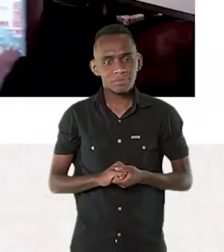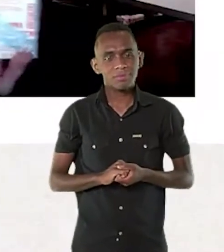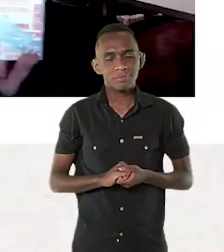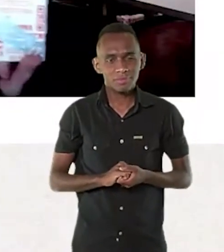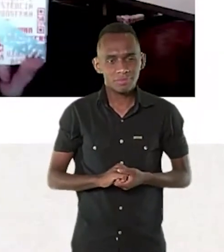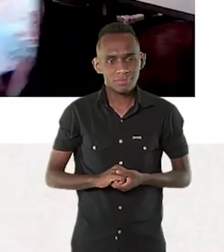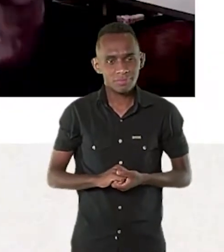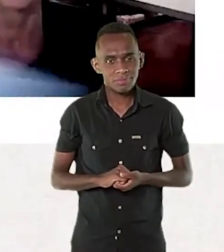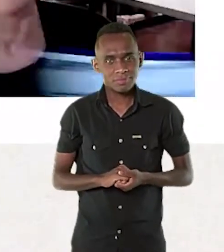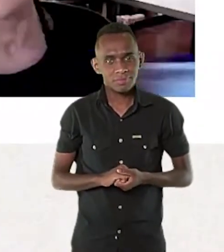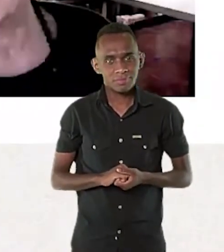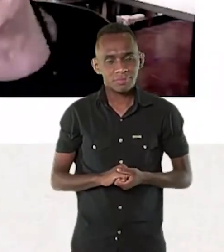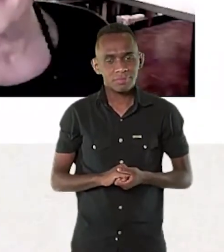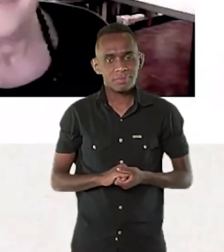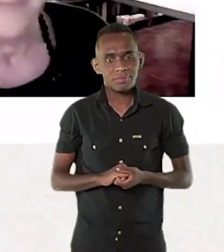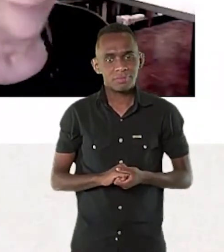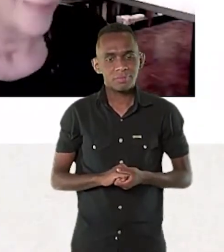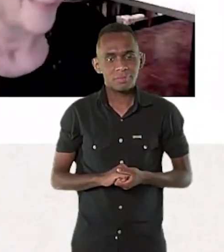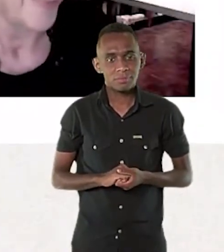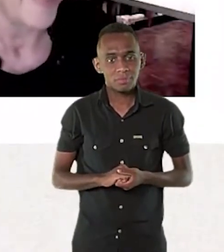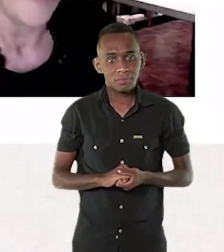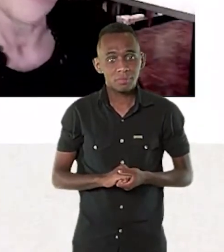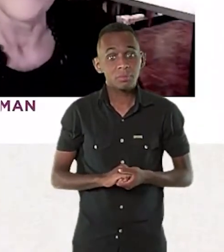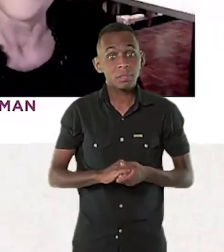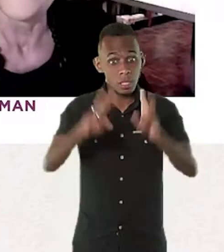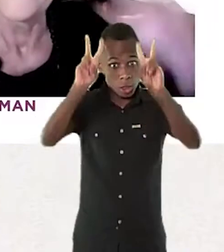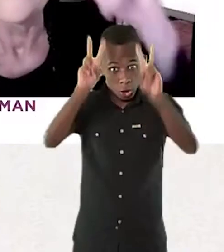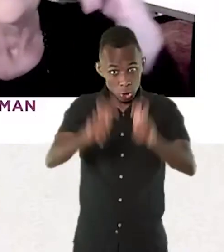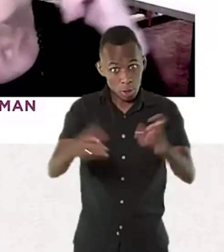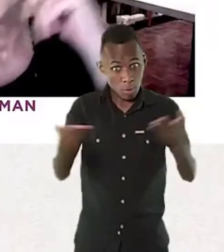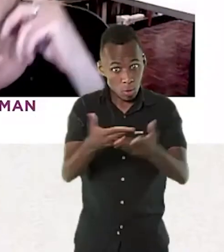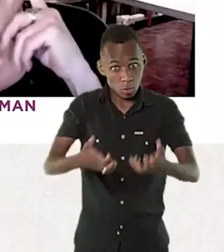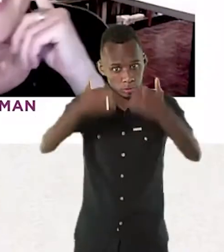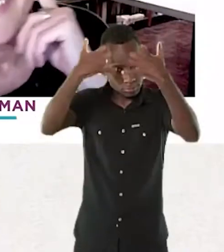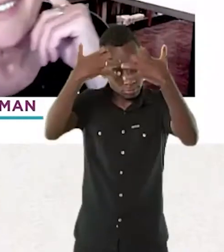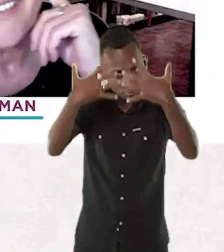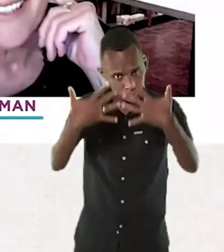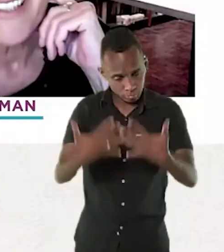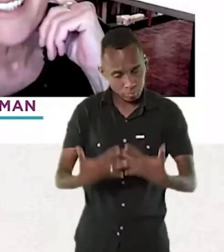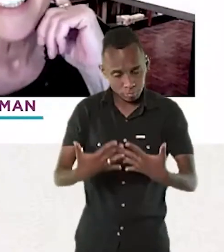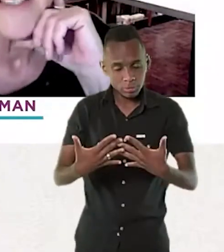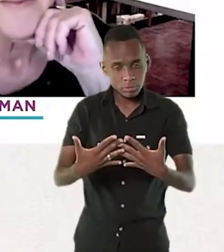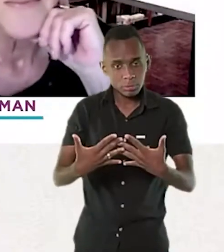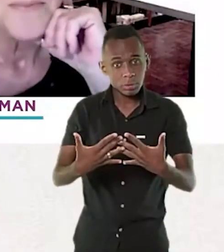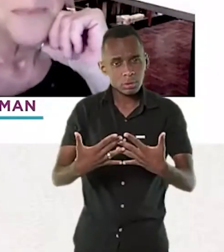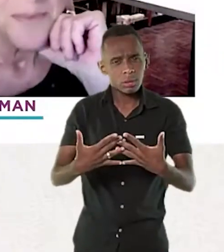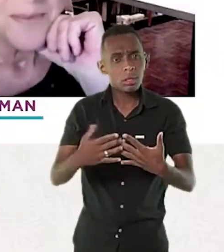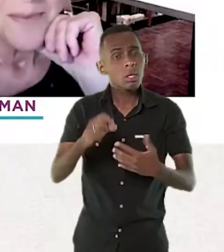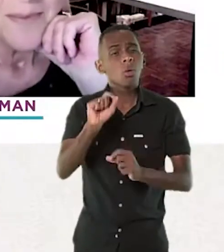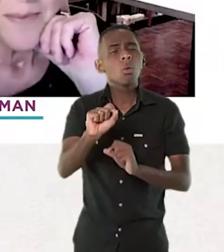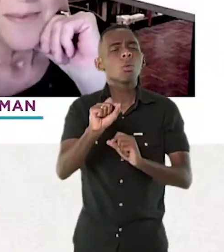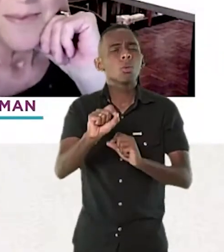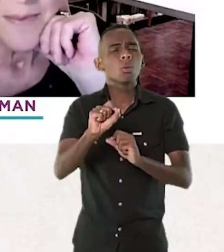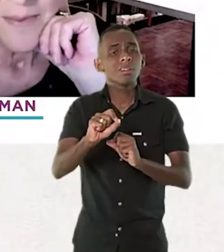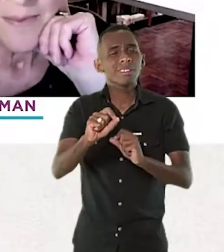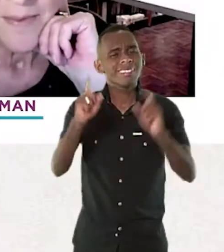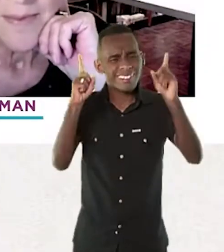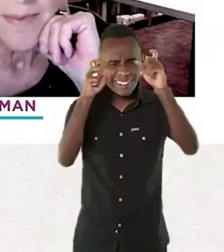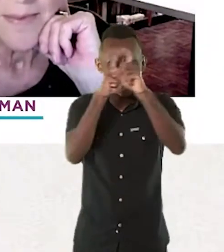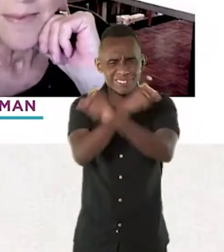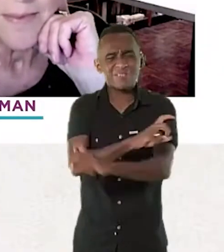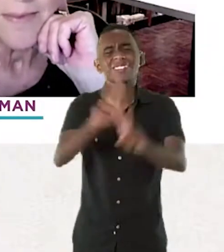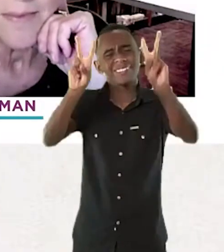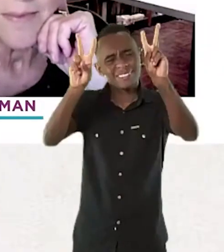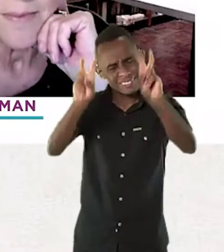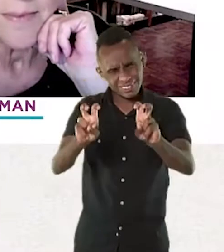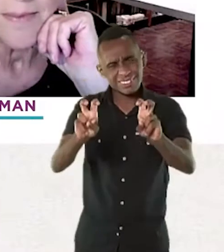Editora. Em primeiro lugar, é sobre esse assunto que a gente vai falar. E eu digo o seguinte, é complicado, o título é complicado, o